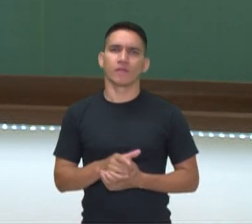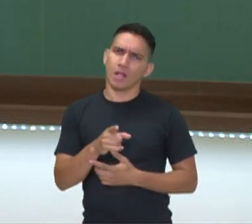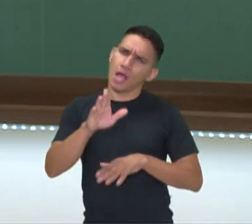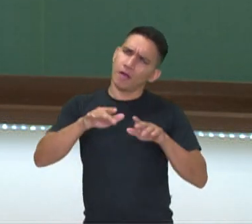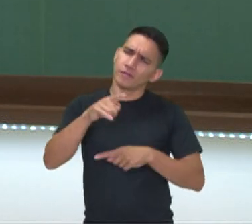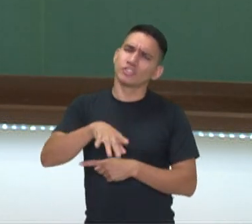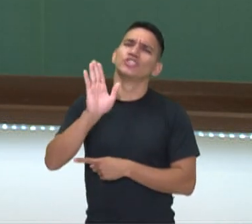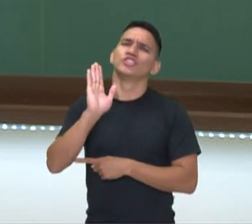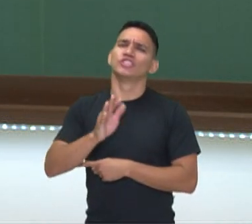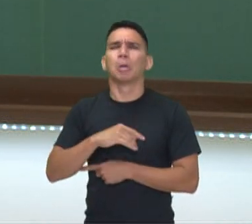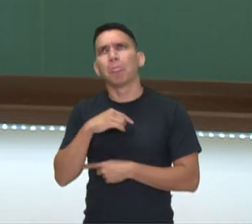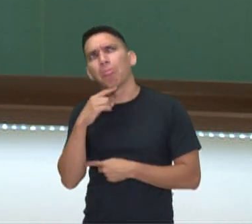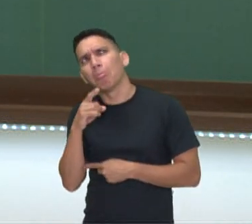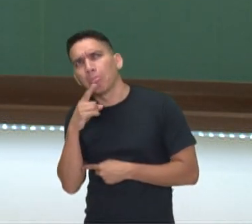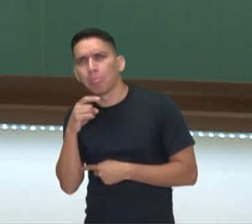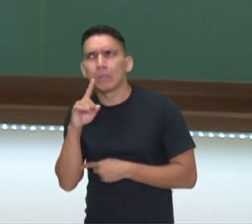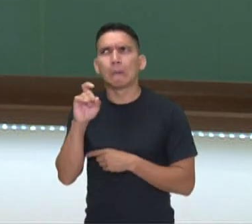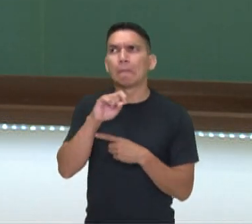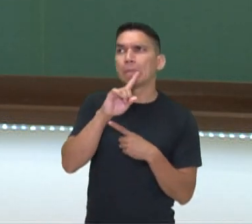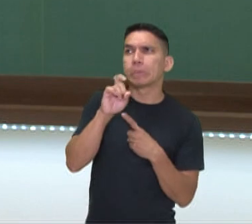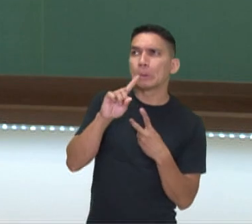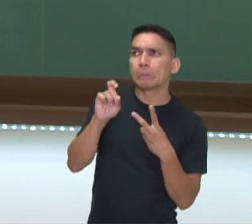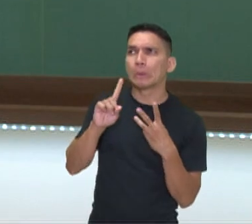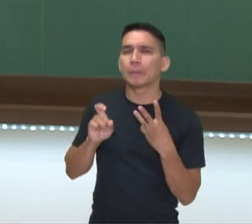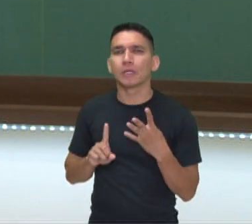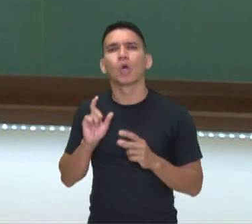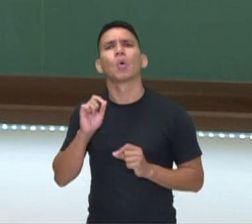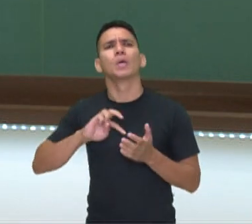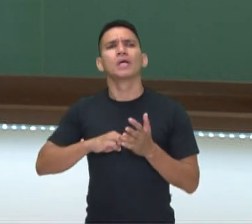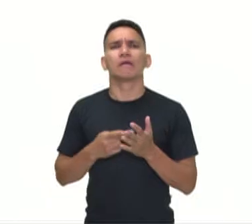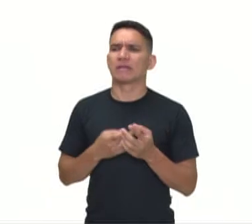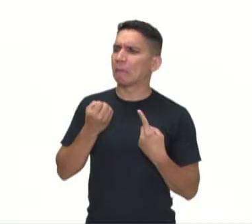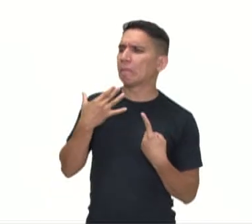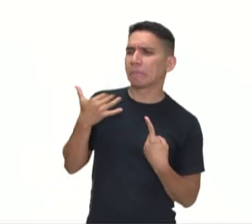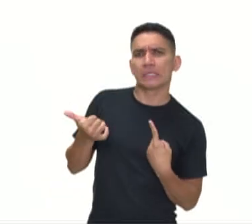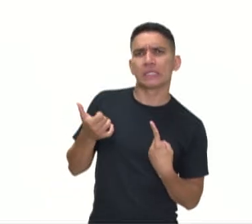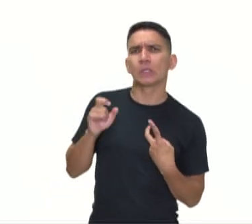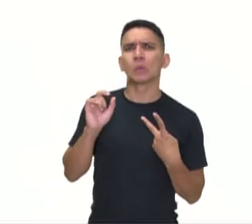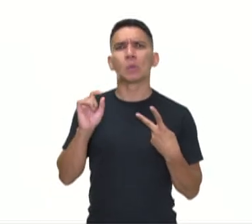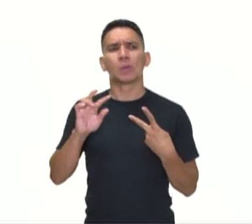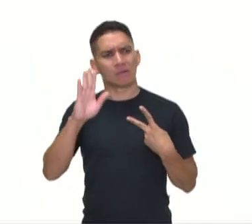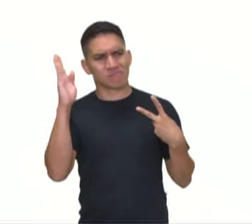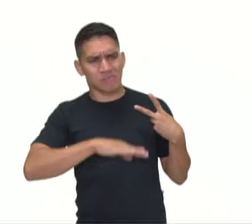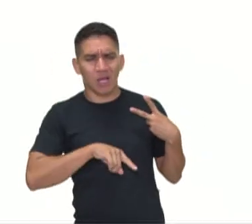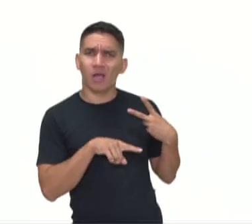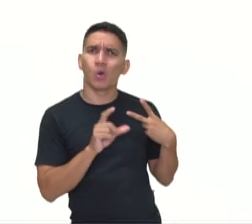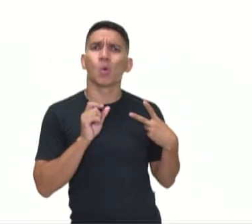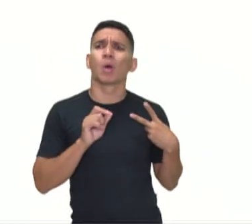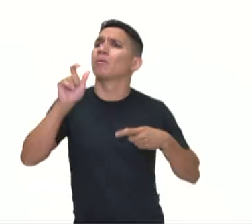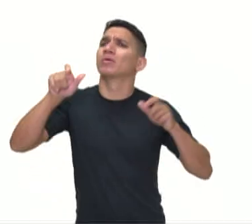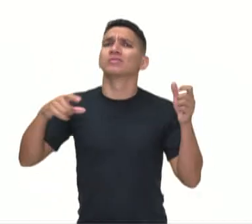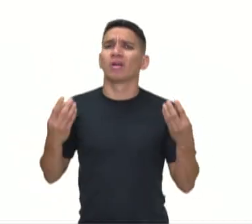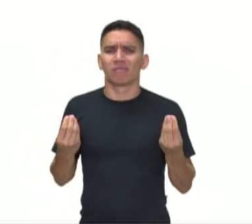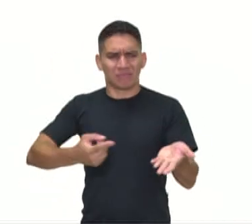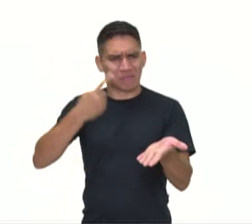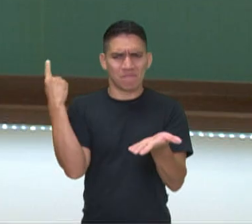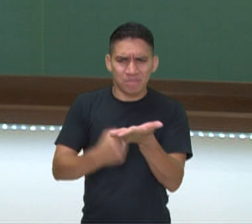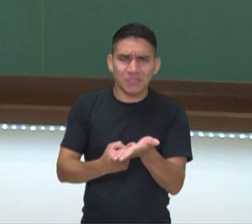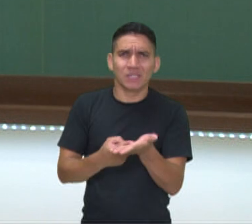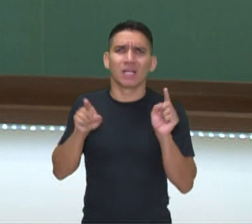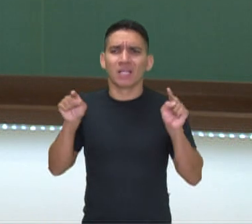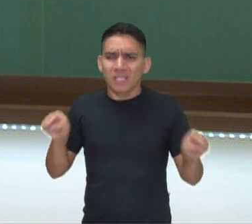se perguntaram sobre essas questões. O que é o bem? O que é o mal? Quem define esses valores? Quem é que